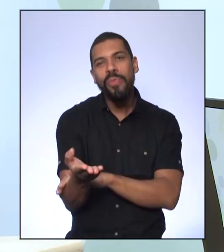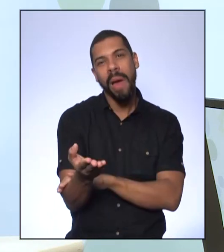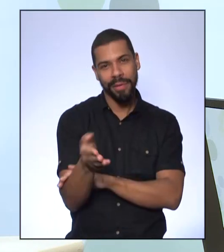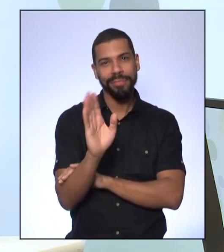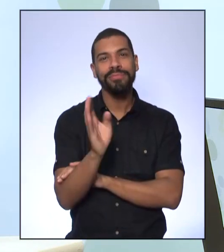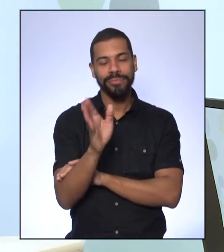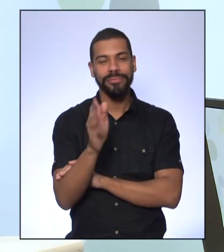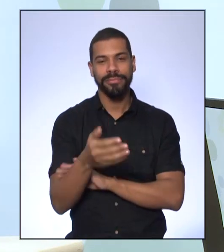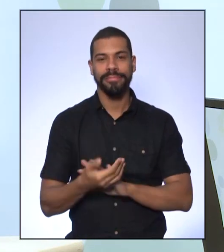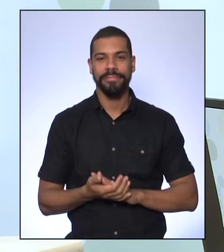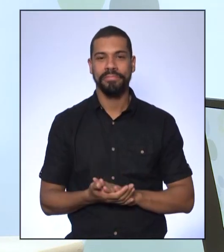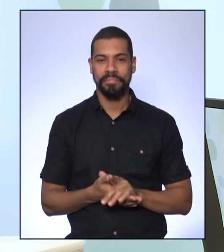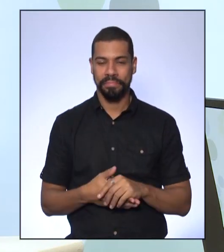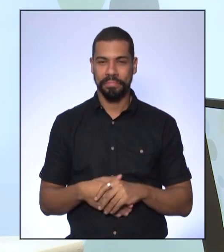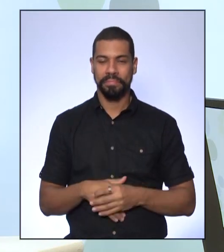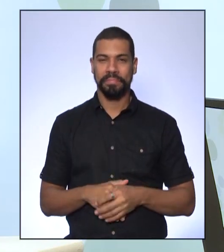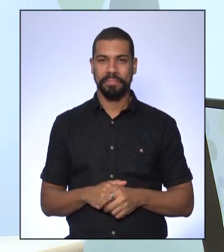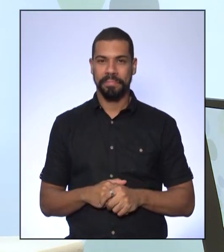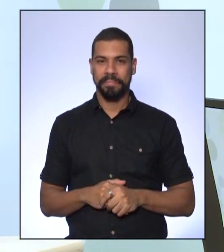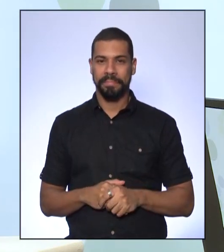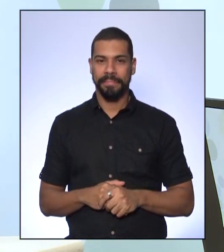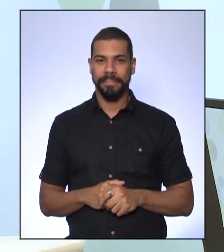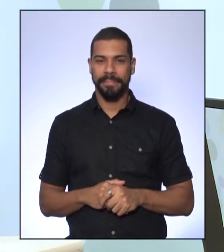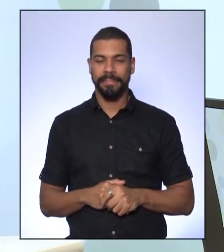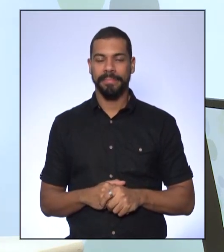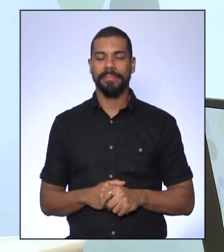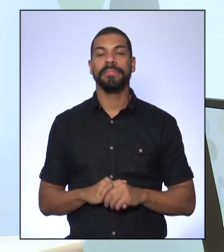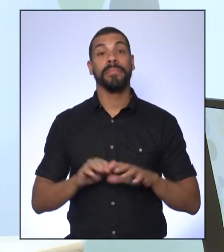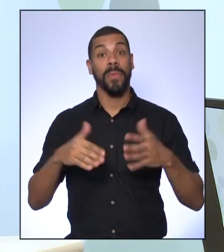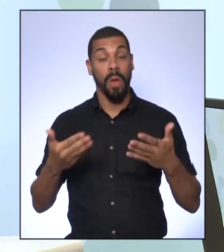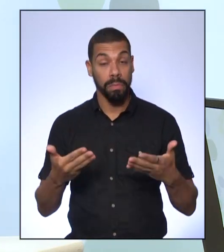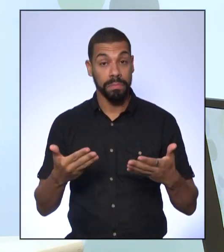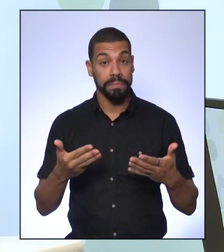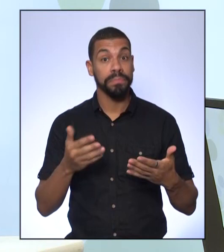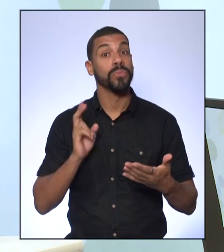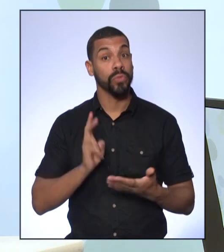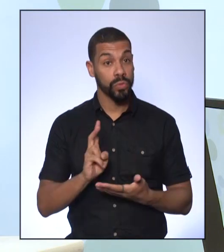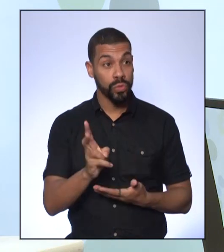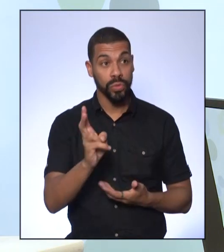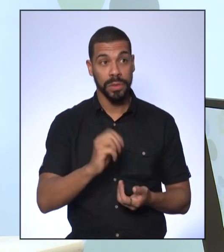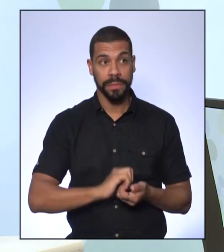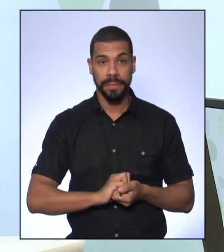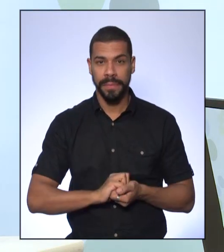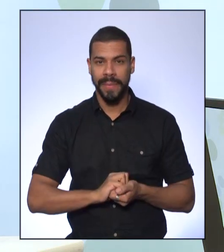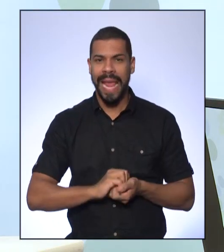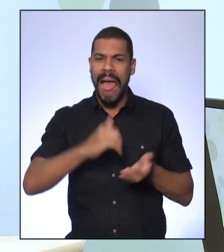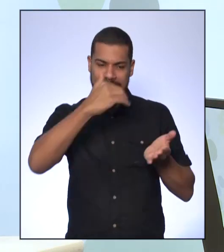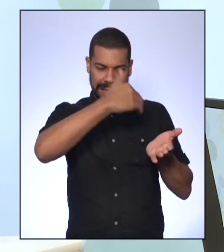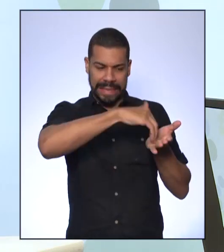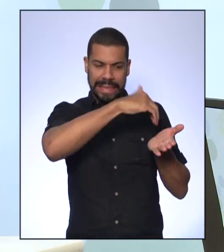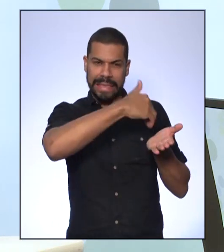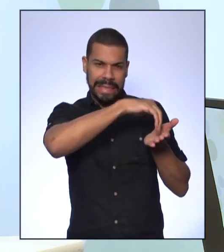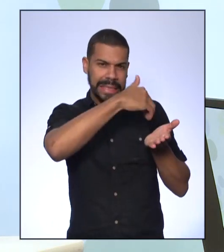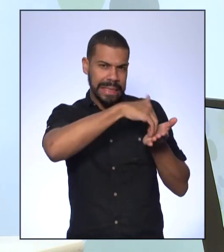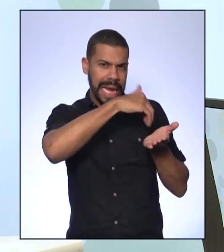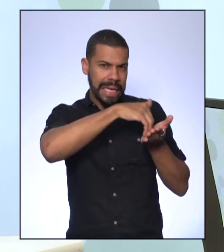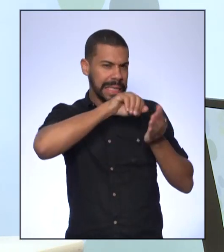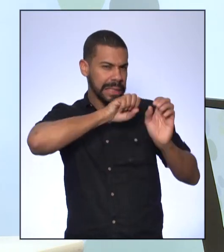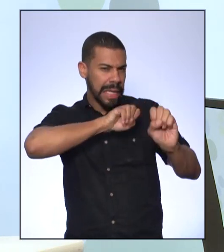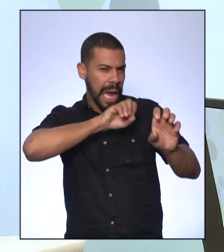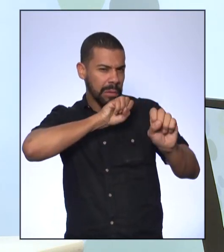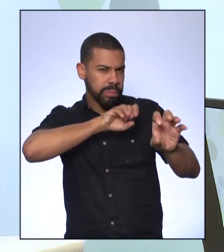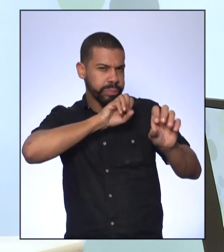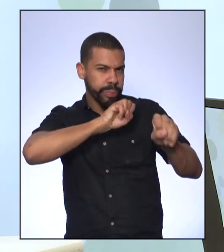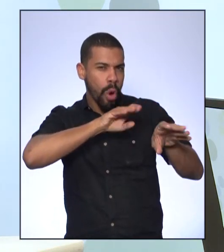sensoriamento remoto que eu falei para vocês na aula passada. Muito bem. Aí, a Secretaria aqui de Estado de Educação, a equipe